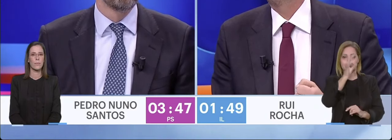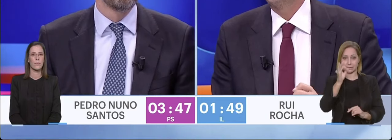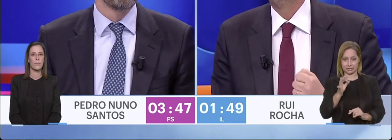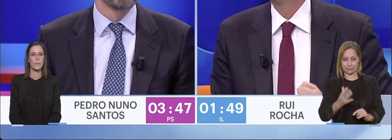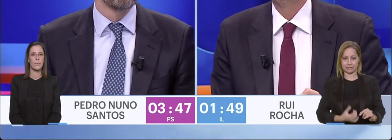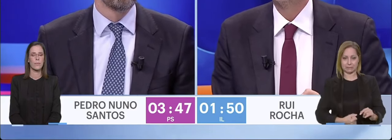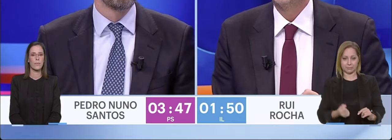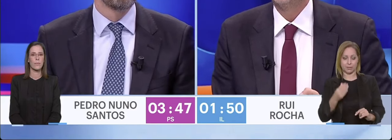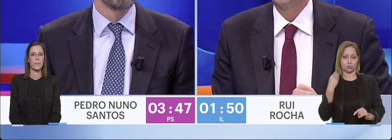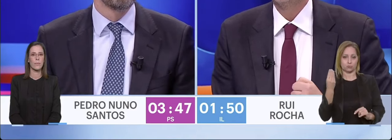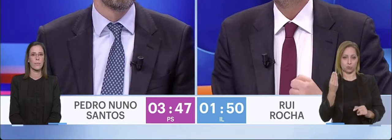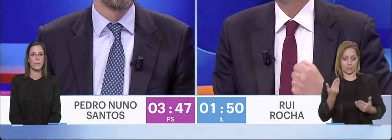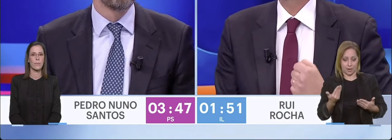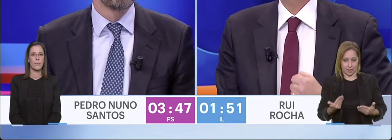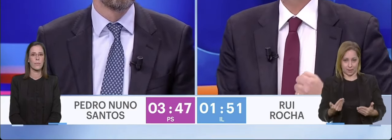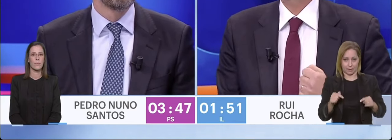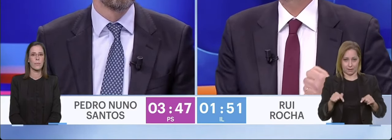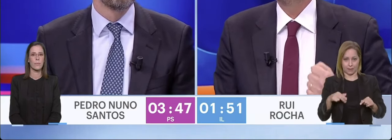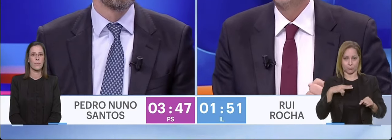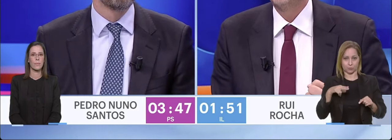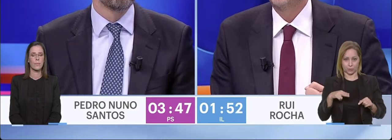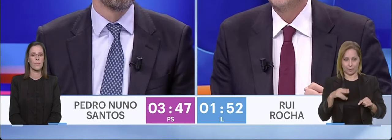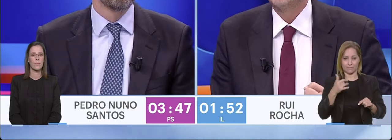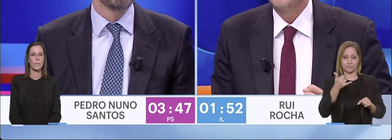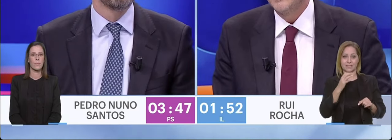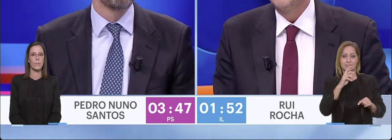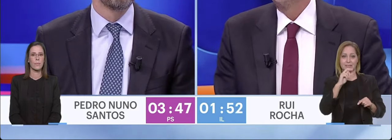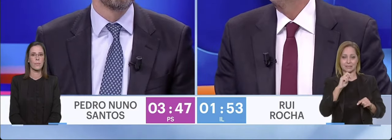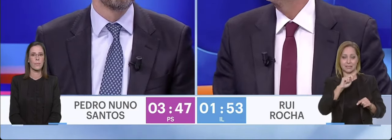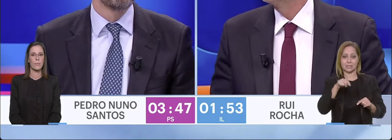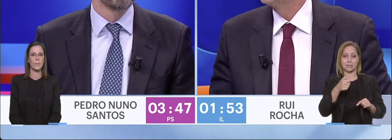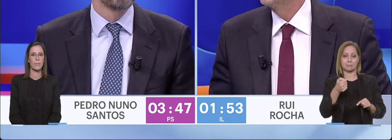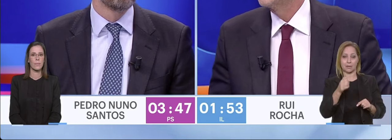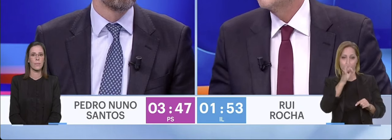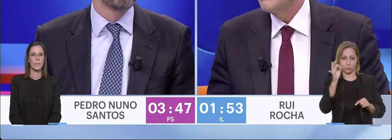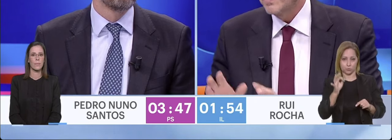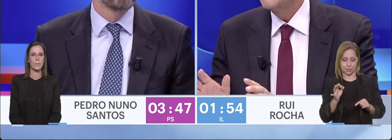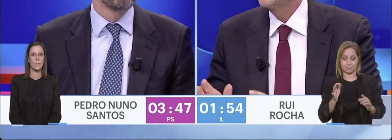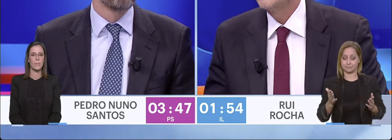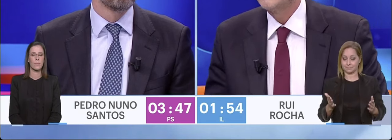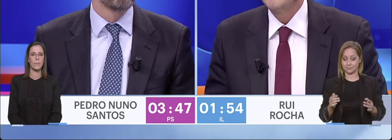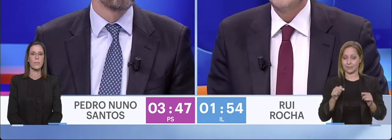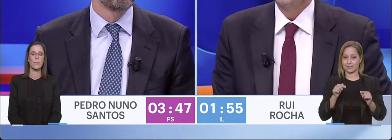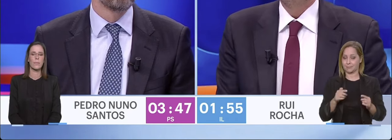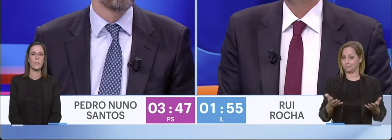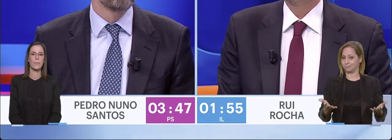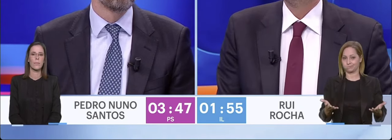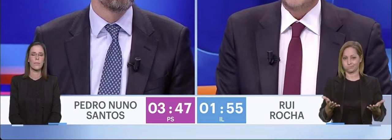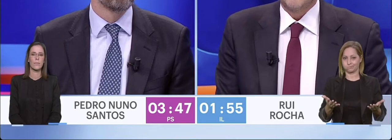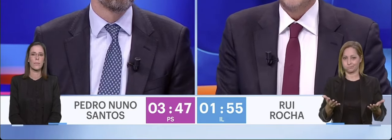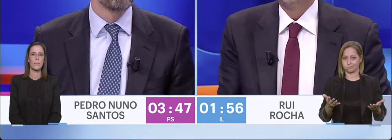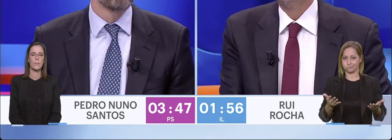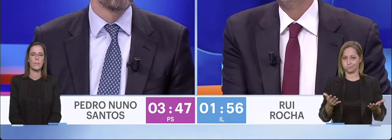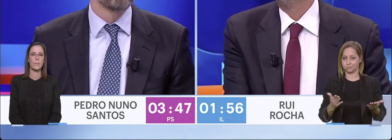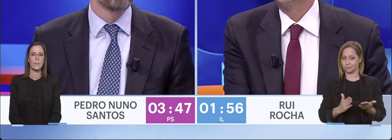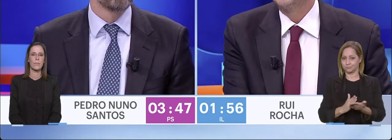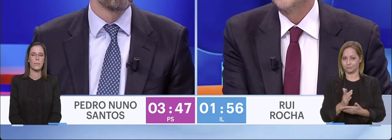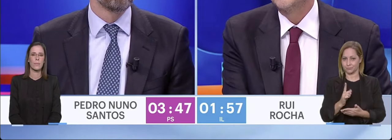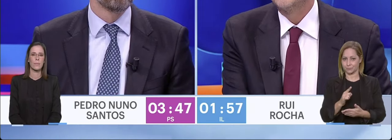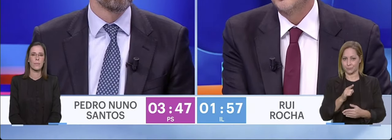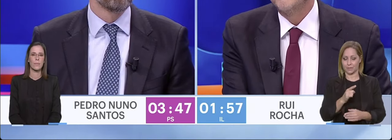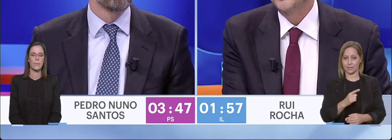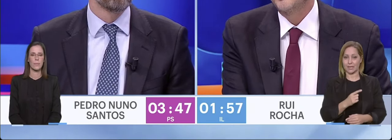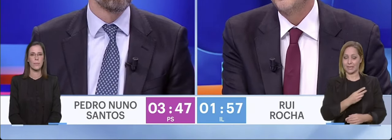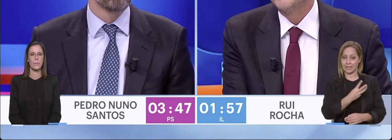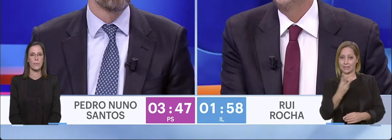jovens em Portugal é hoje em dia de 23,5 por. portanto nós temos uma situação insustentável nós temos um em cada